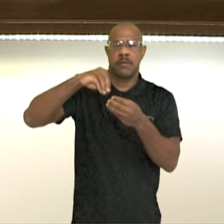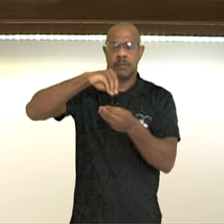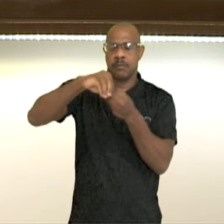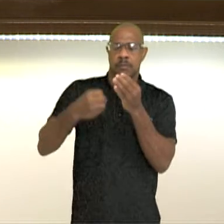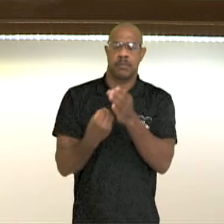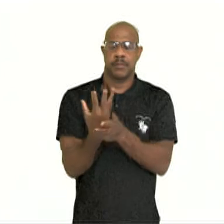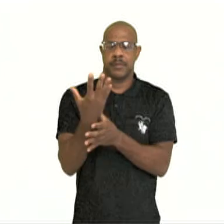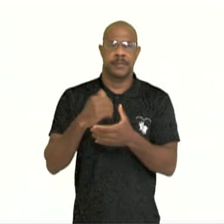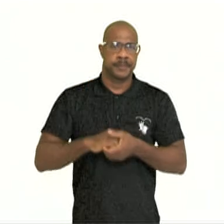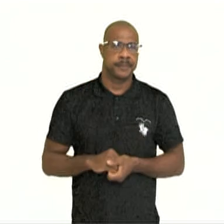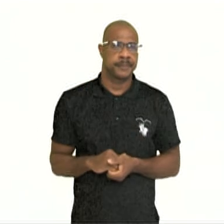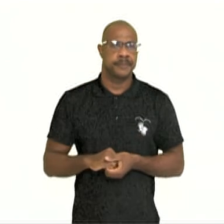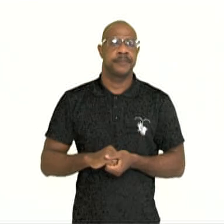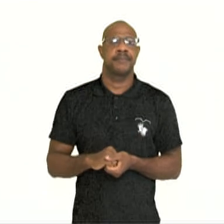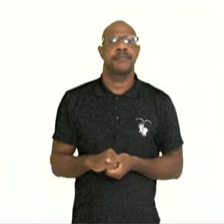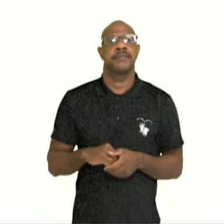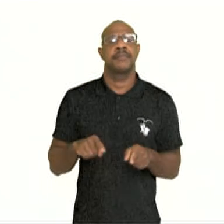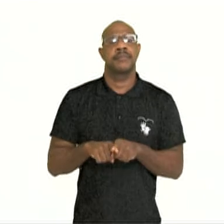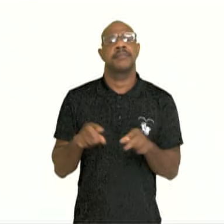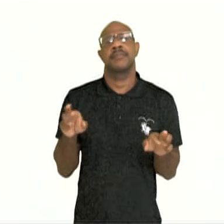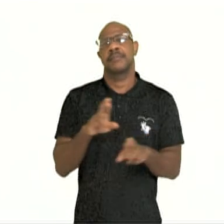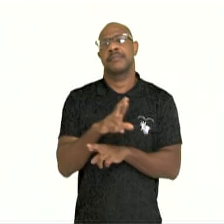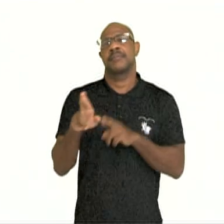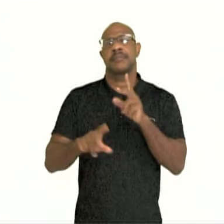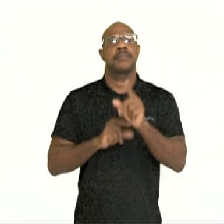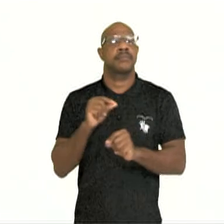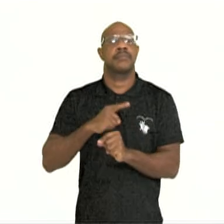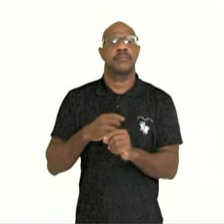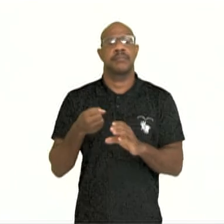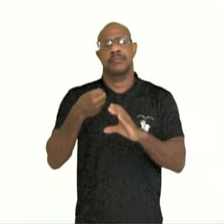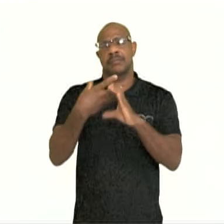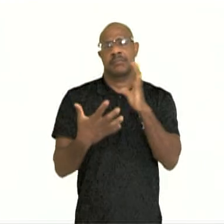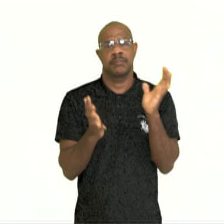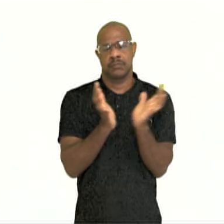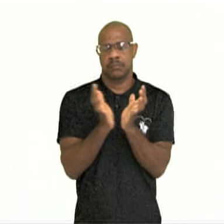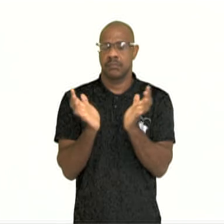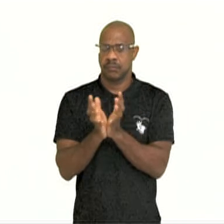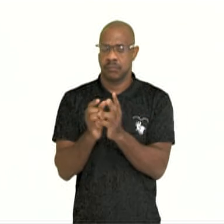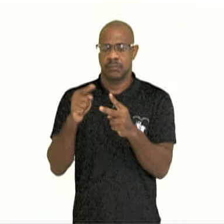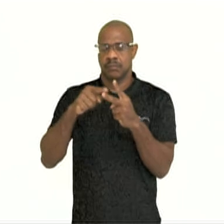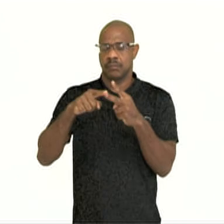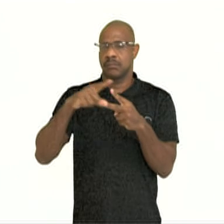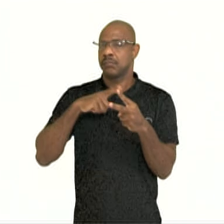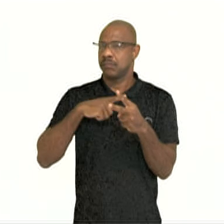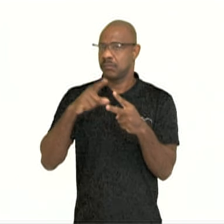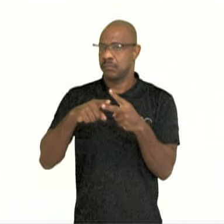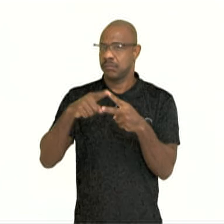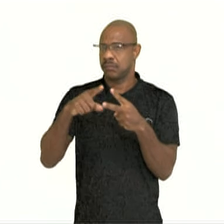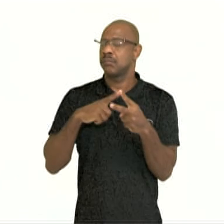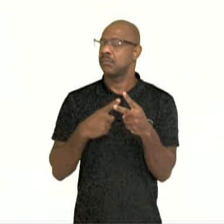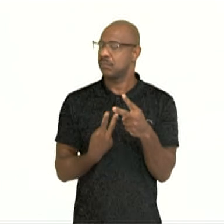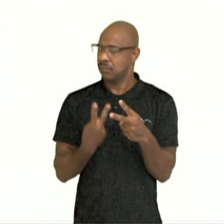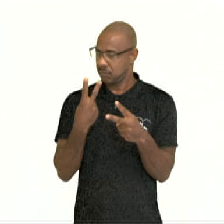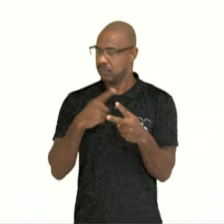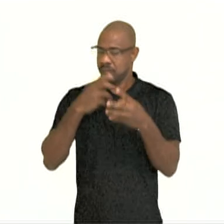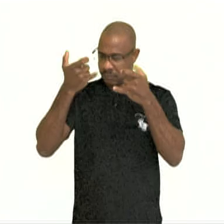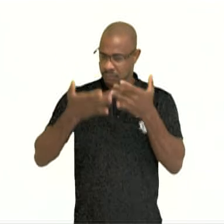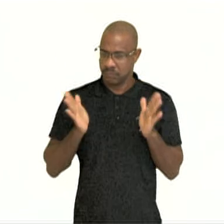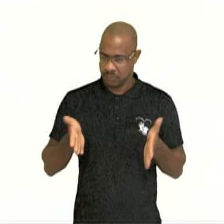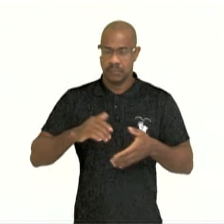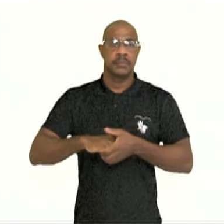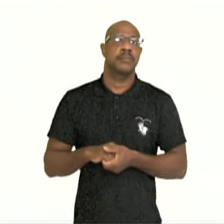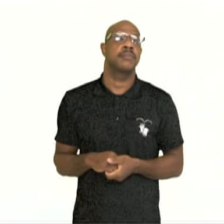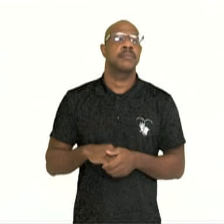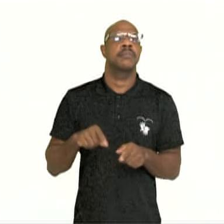certo? Vimos com relação à classificação desse grupo, que é dividido em dois, em monocotiledones e dicotiledones,